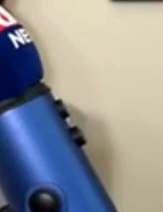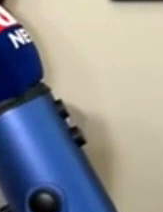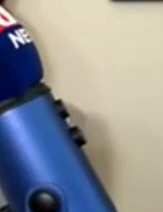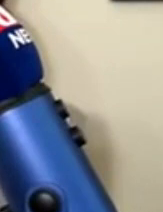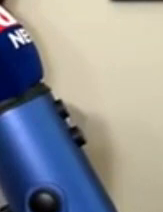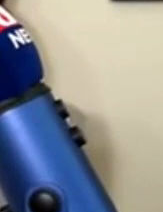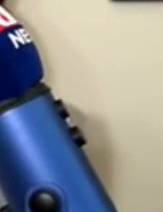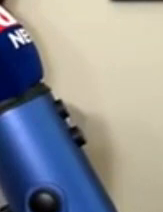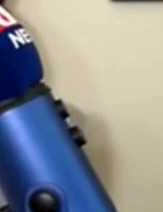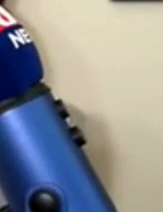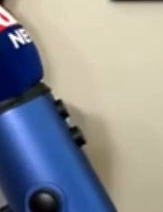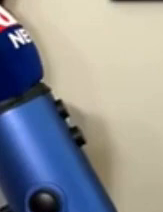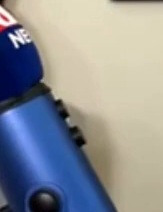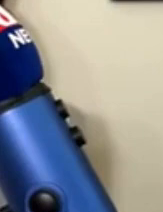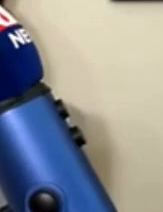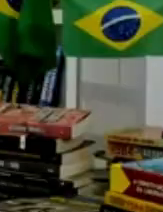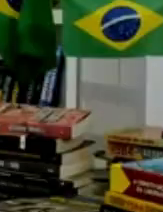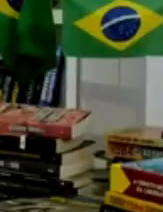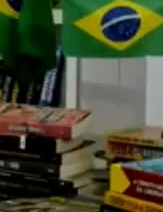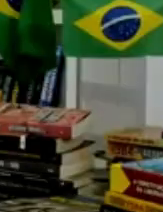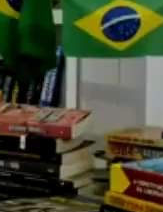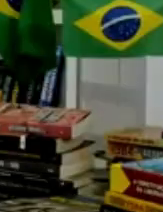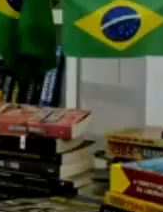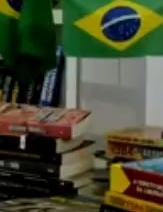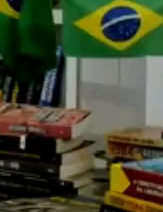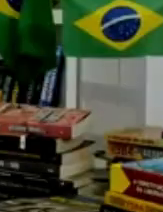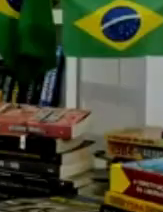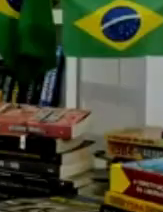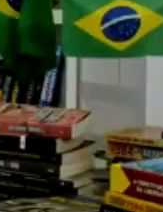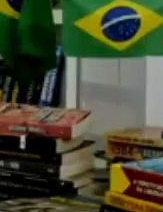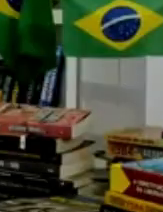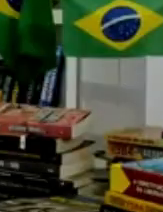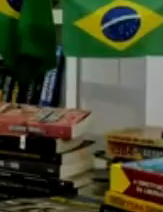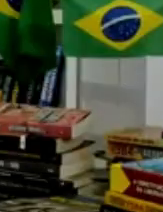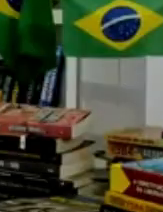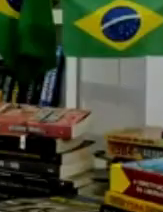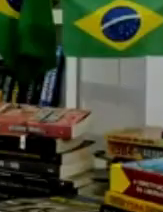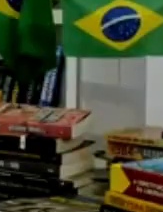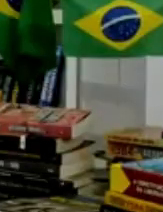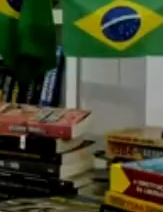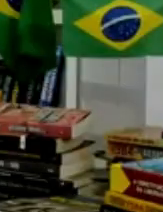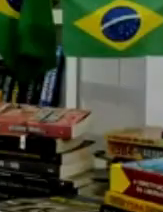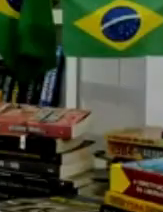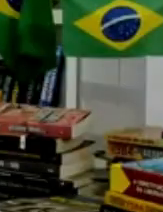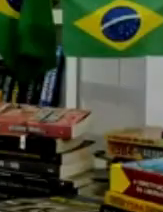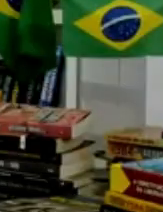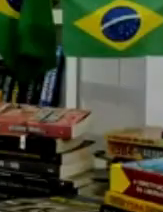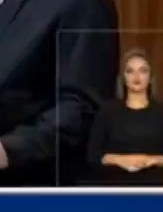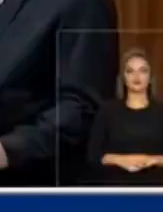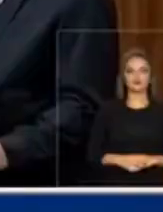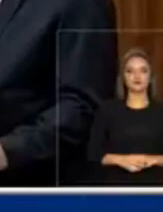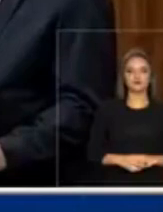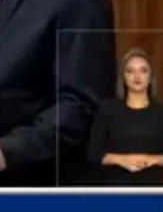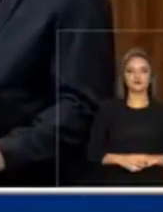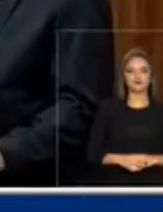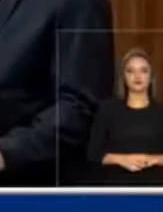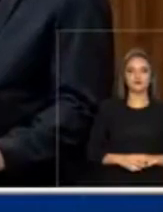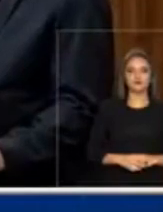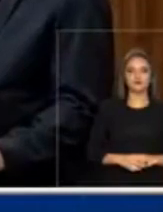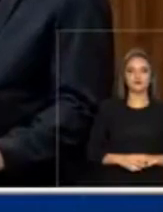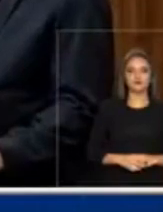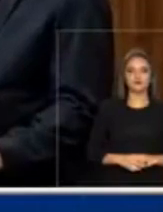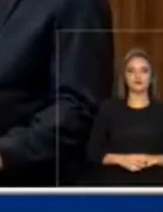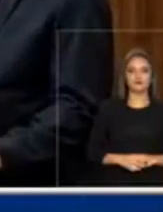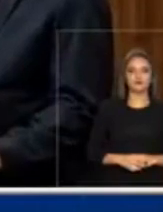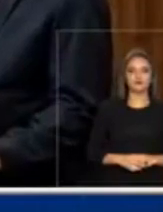democracia, é um crime contra as instituições brasileiras. O dia de hoje parece que aconteceu em um universo paralelo, em um